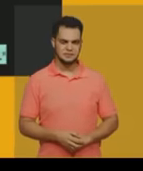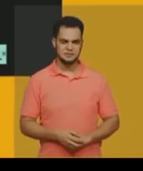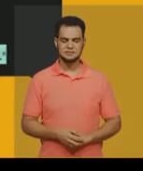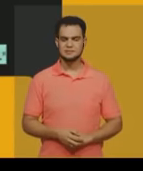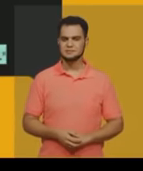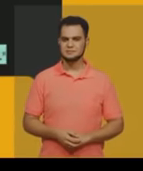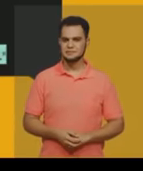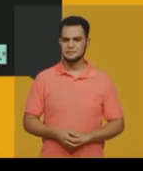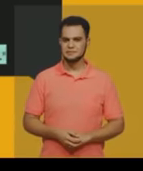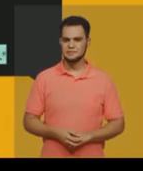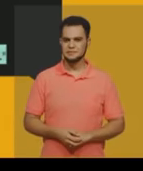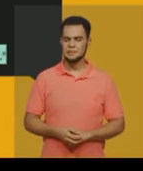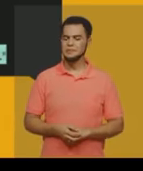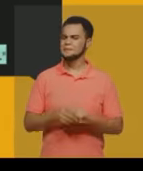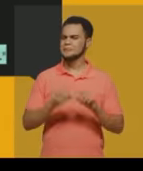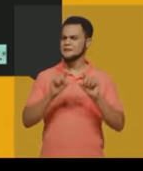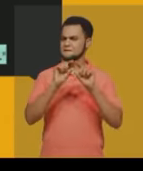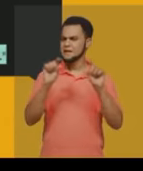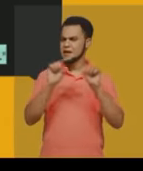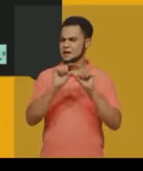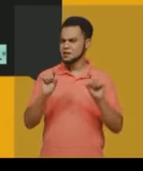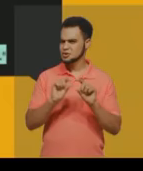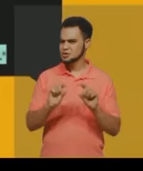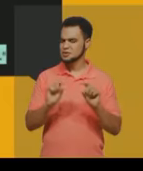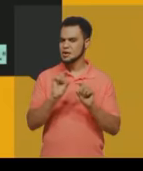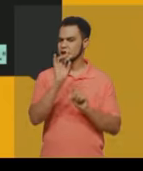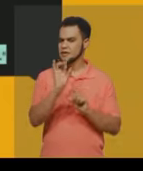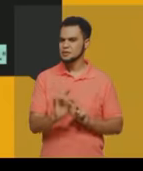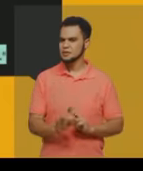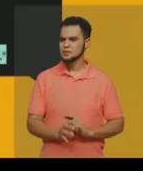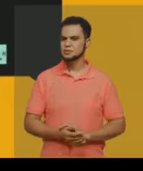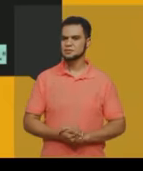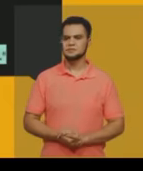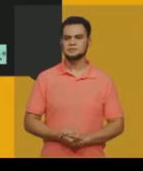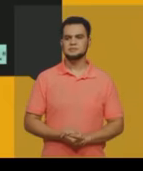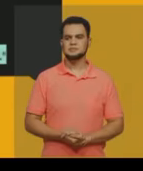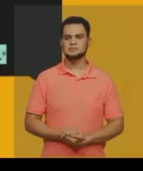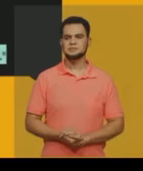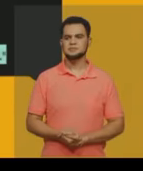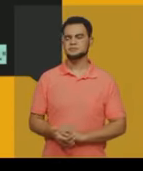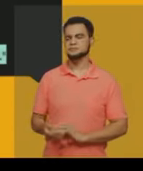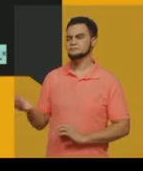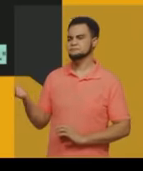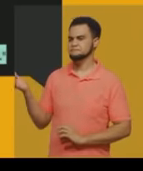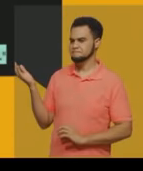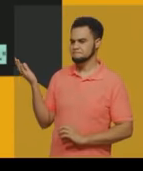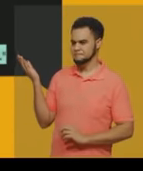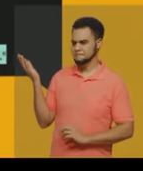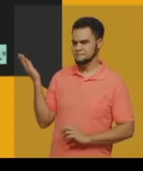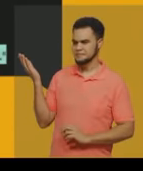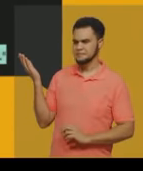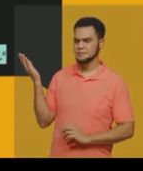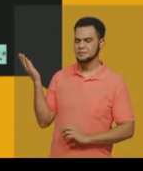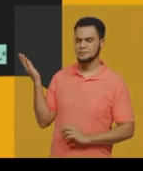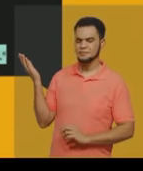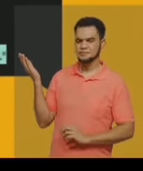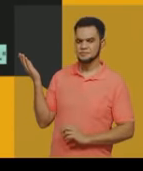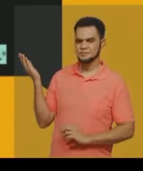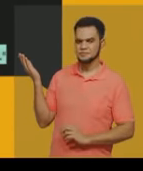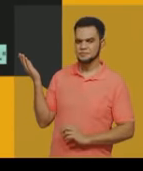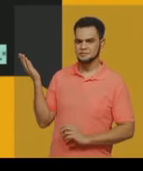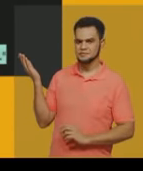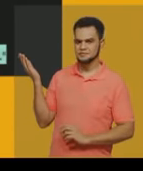Versos, né? Frase é o verso. Então vamos lá. Said the little, o menino e o velho. Said the little boy, sometimes I drop